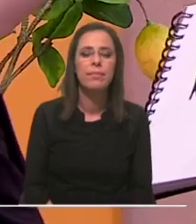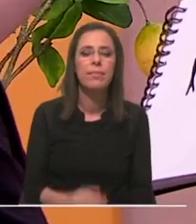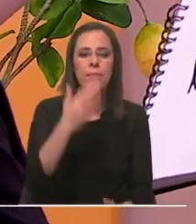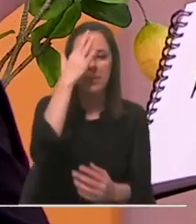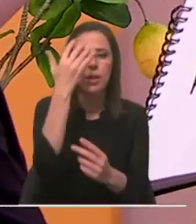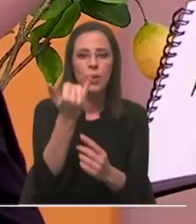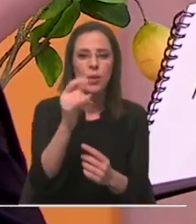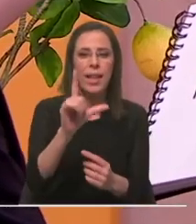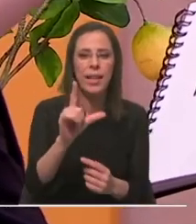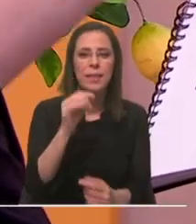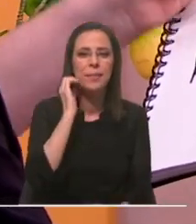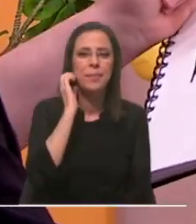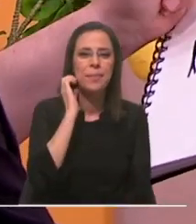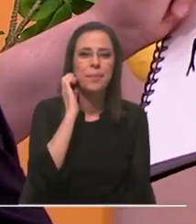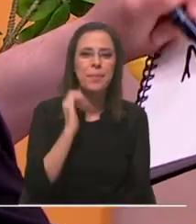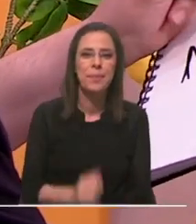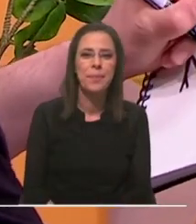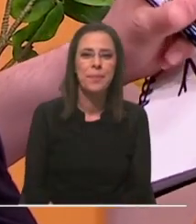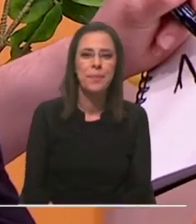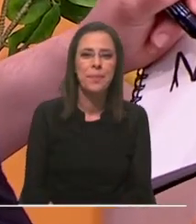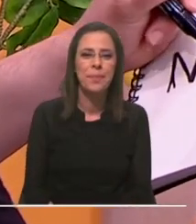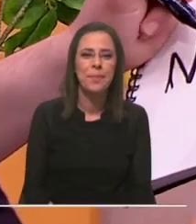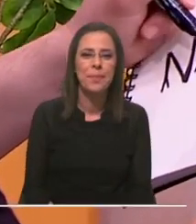Pensa na segunda. Na segunda.